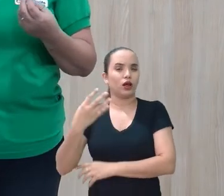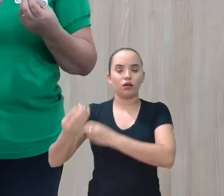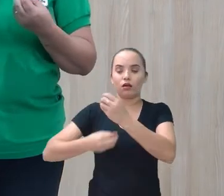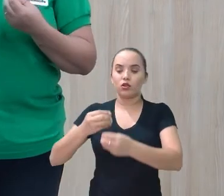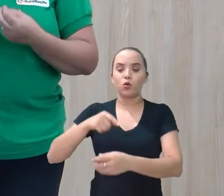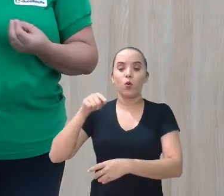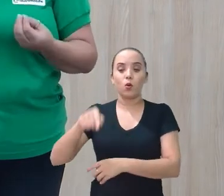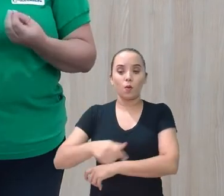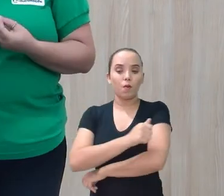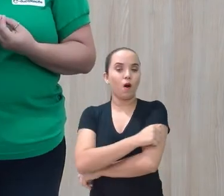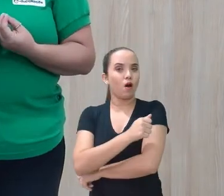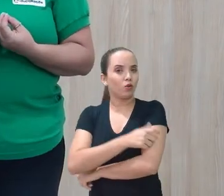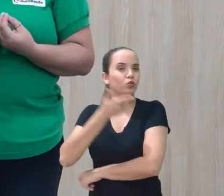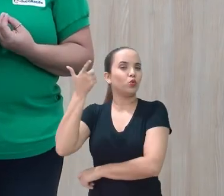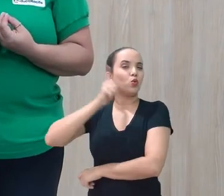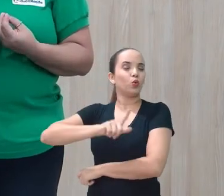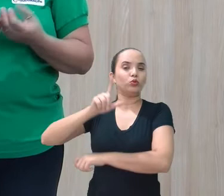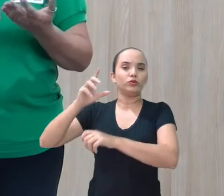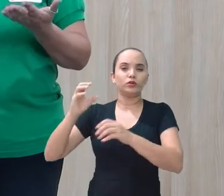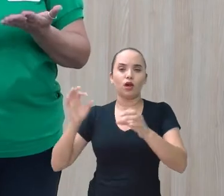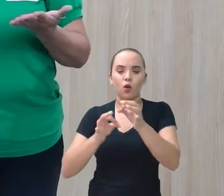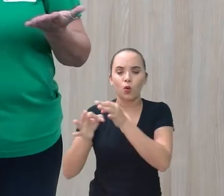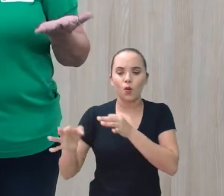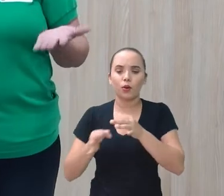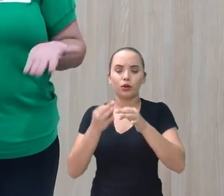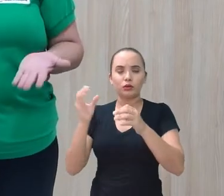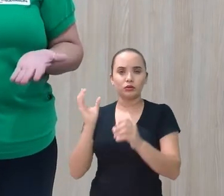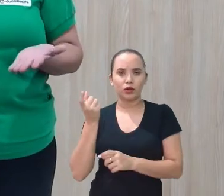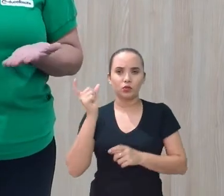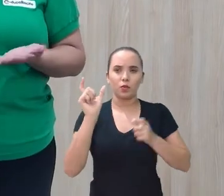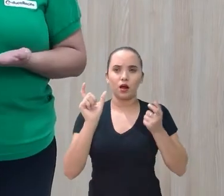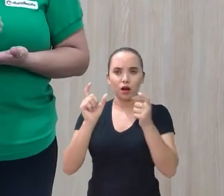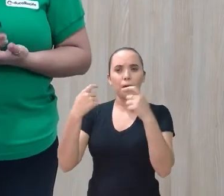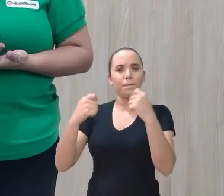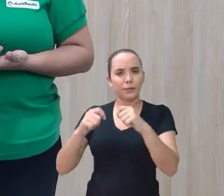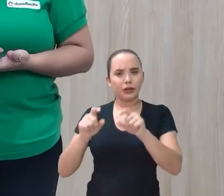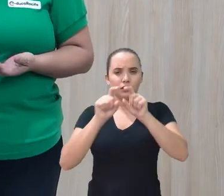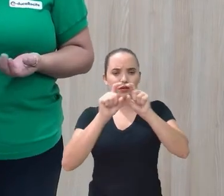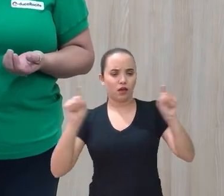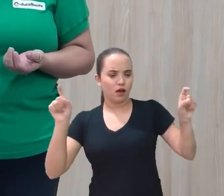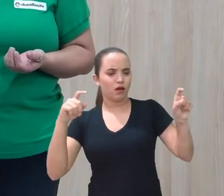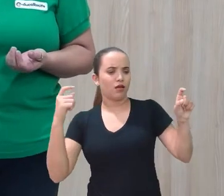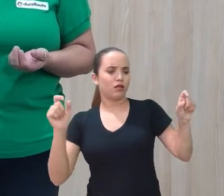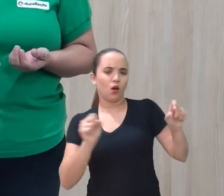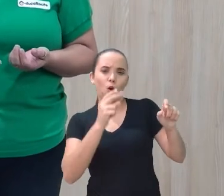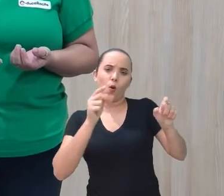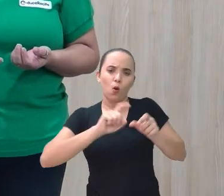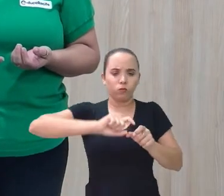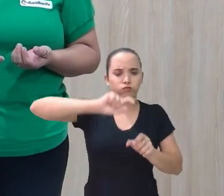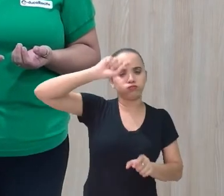consegue encaixar essas palavras. Será que tem que estar na horizontal, tem que estar na vertical?